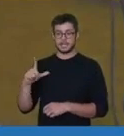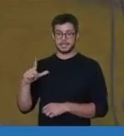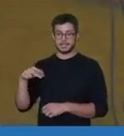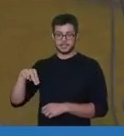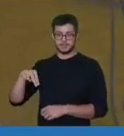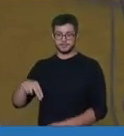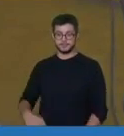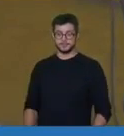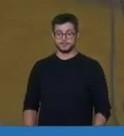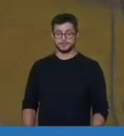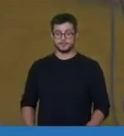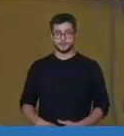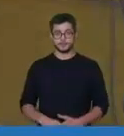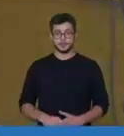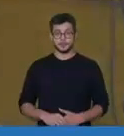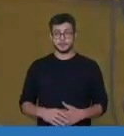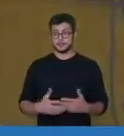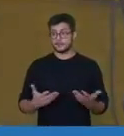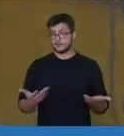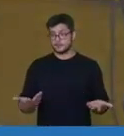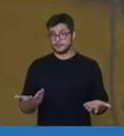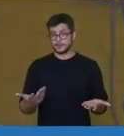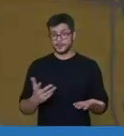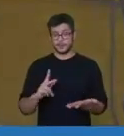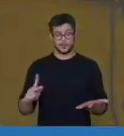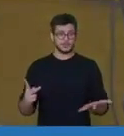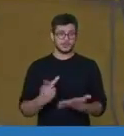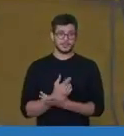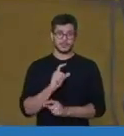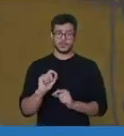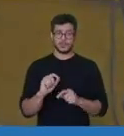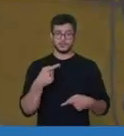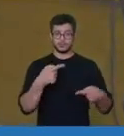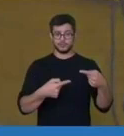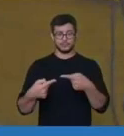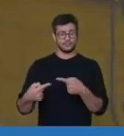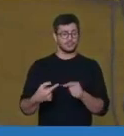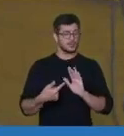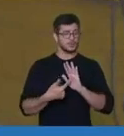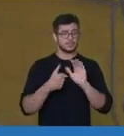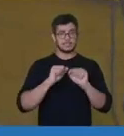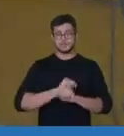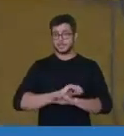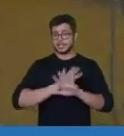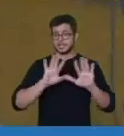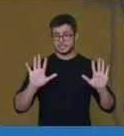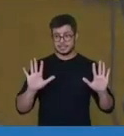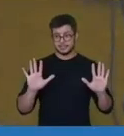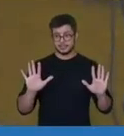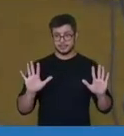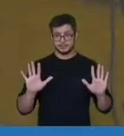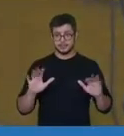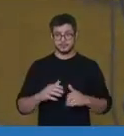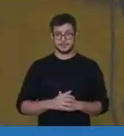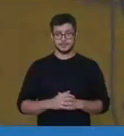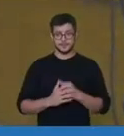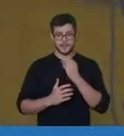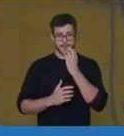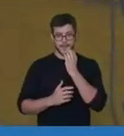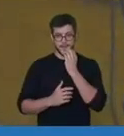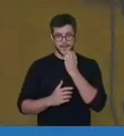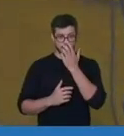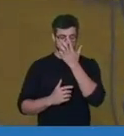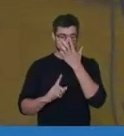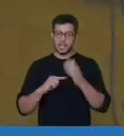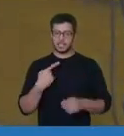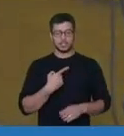que a conclusão é essa, assim, houve um diálogo transparente, nós negamos essa ação que está sendo feita contra o Brasil, porque